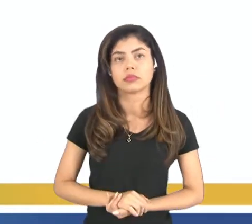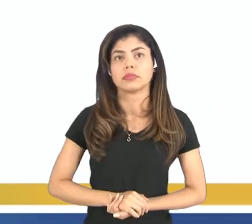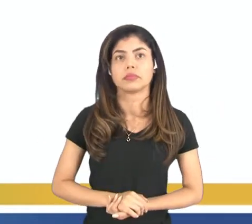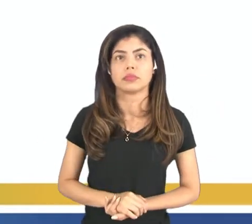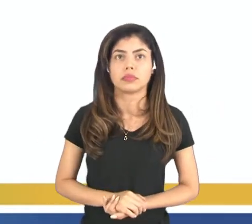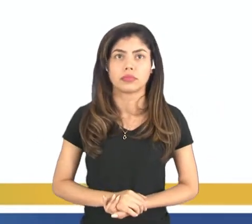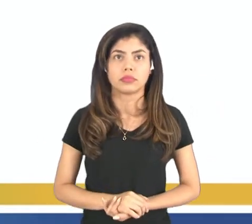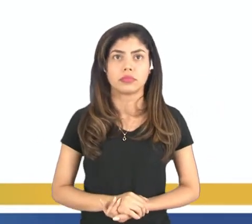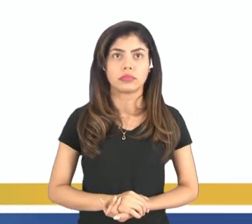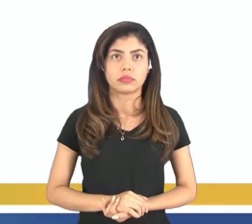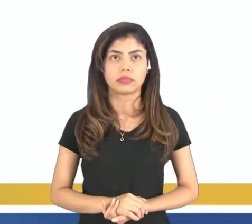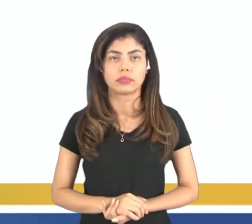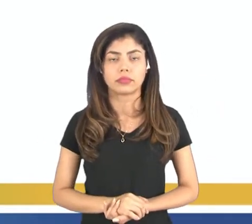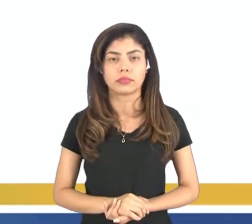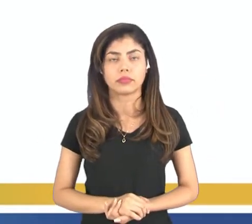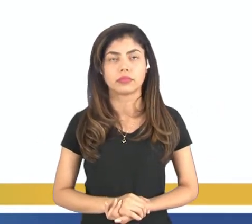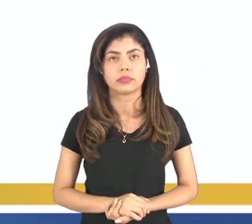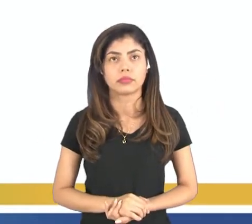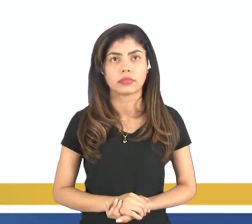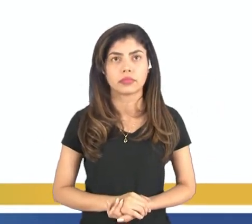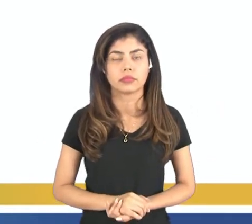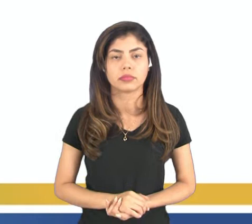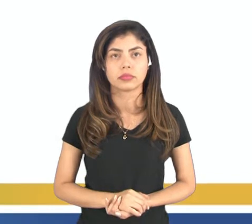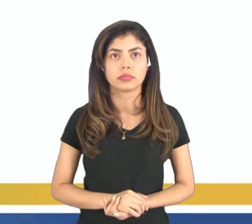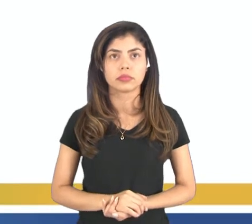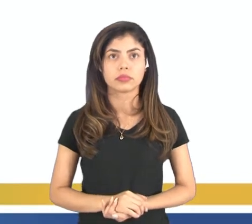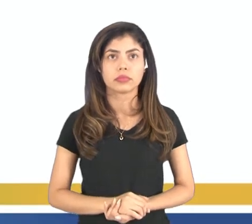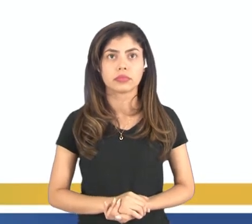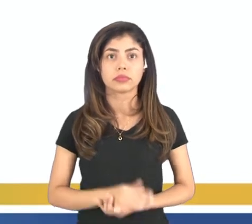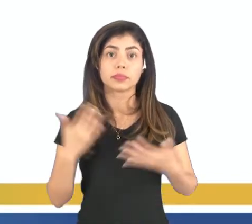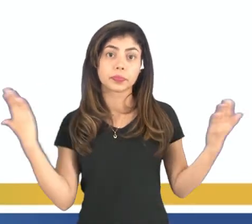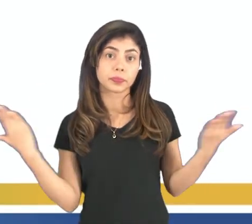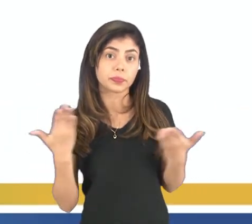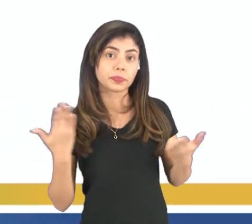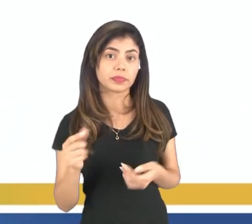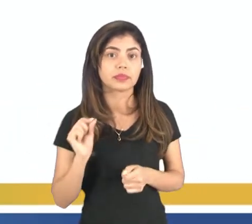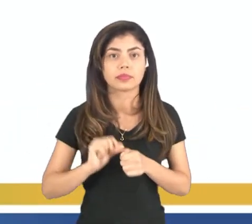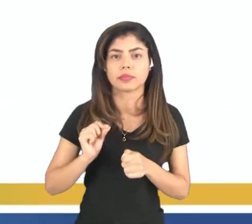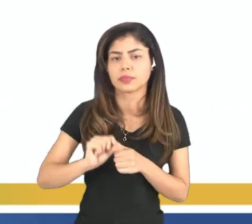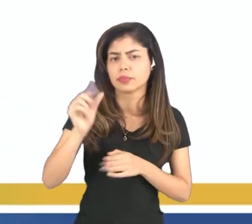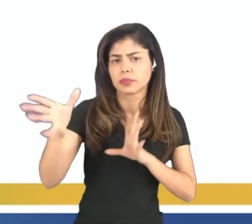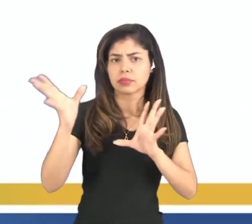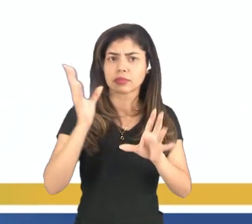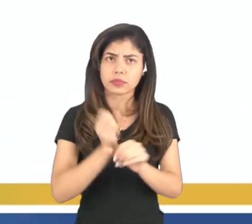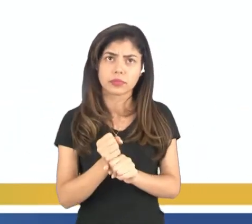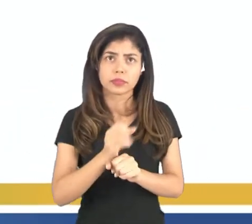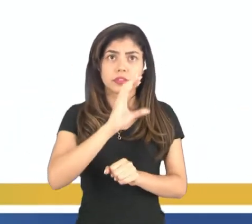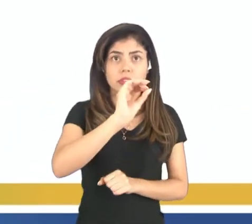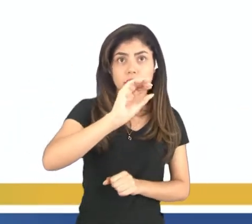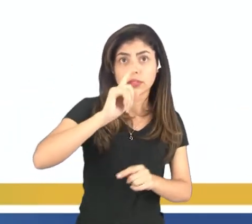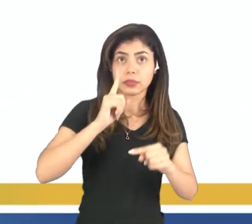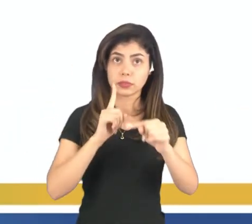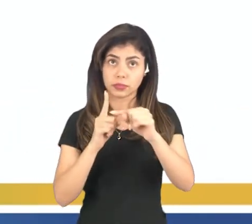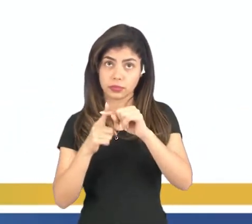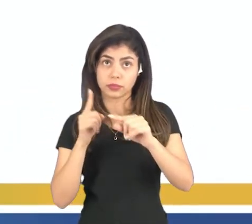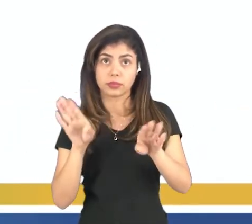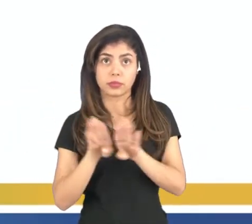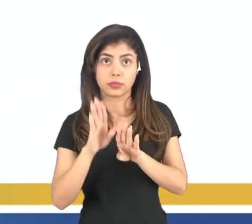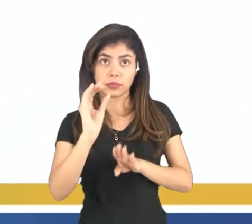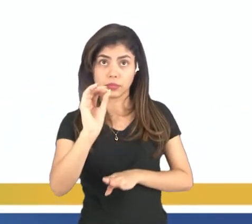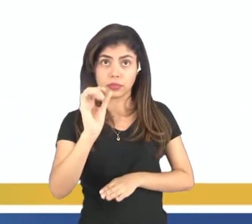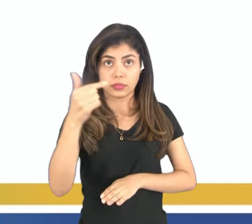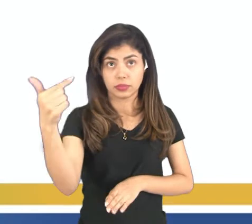não vamos mais multiplicar certo coloca todo o resultado 10 a e agora nós vamos fazer essa som aí ó zero mais nada é